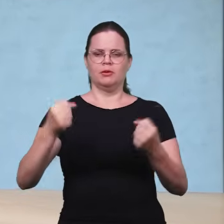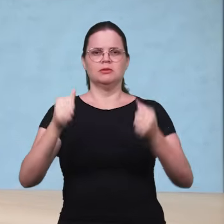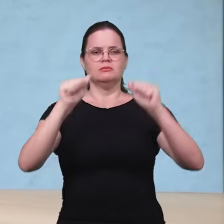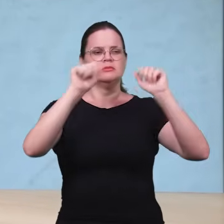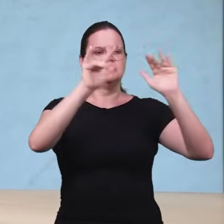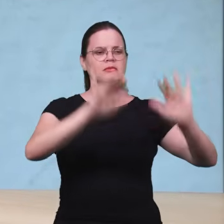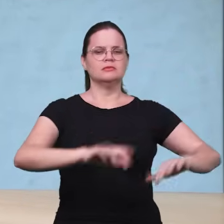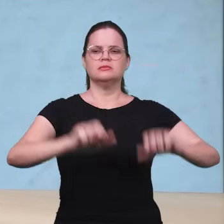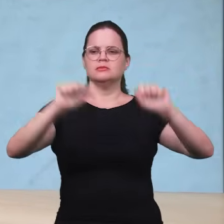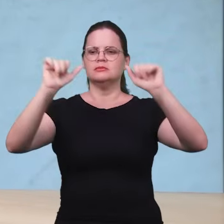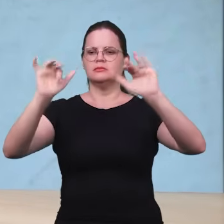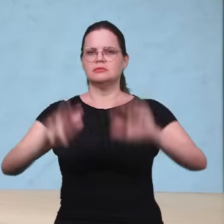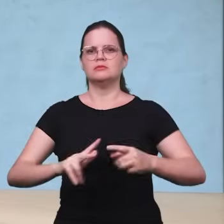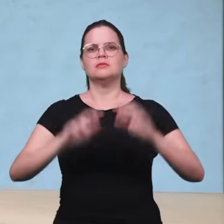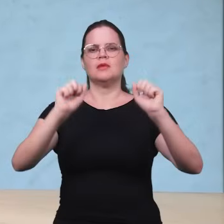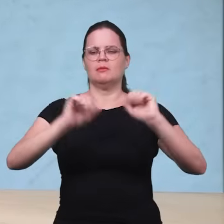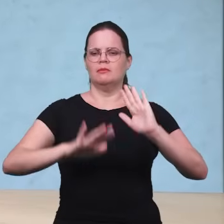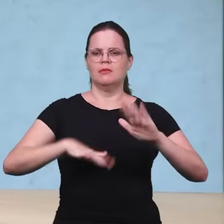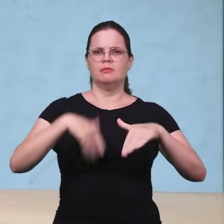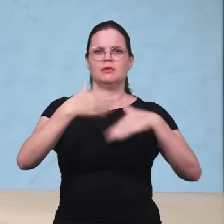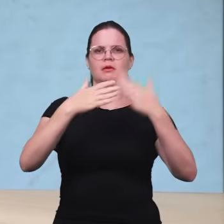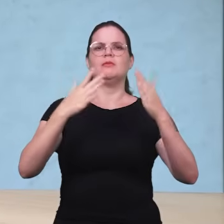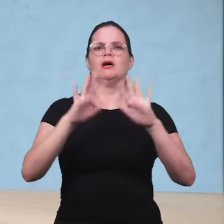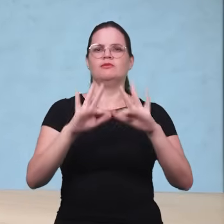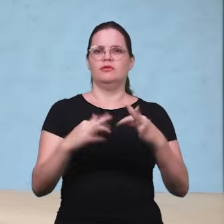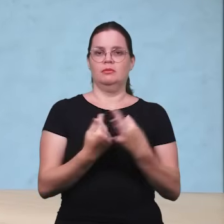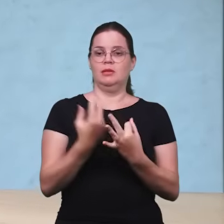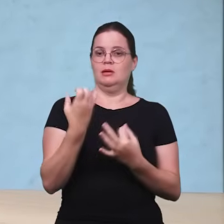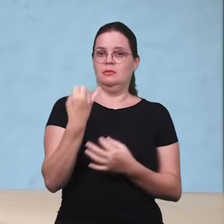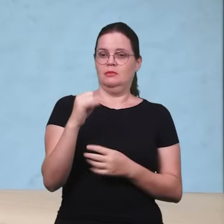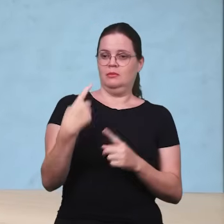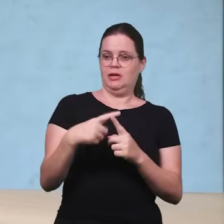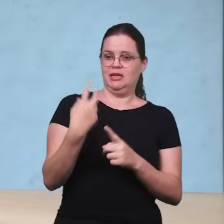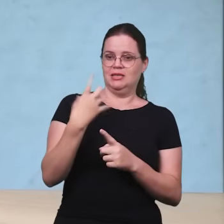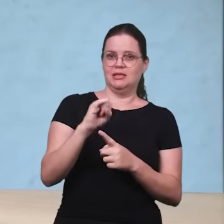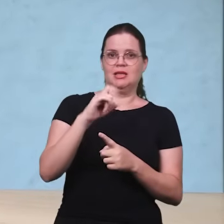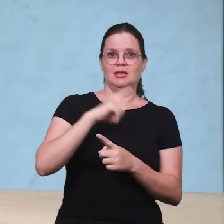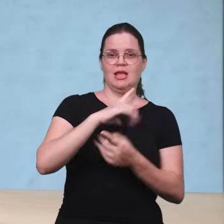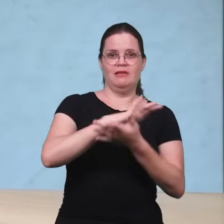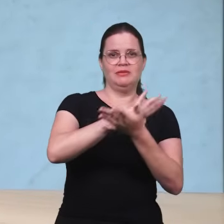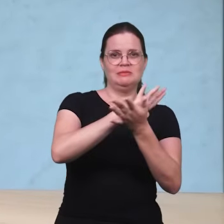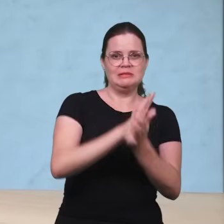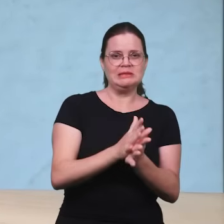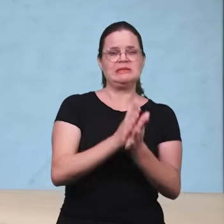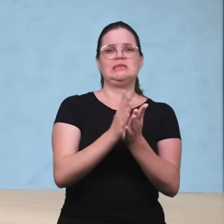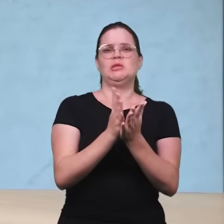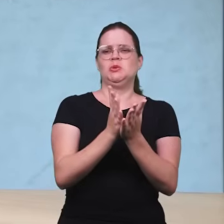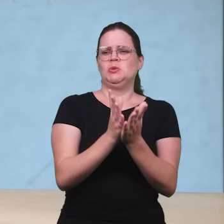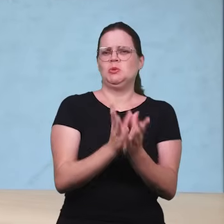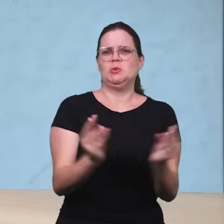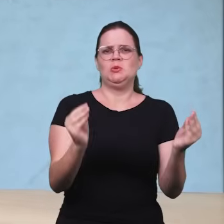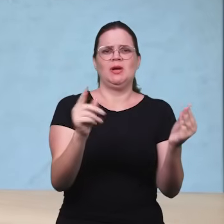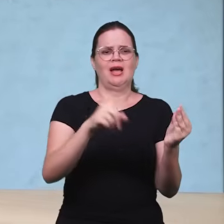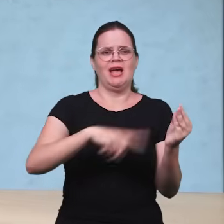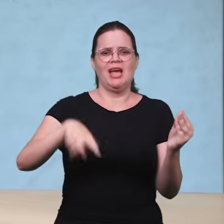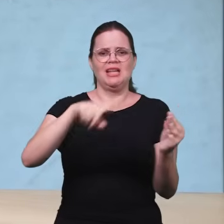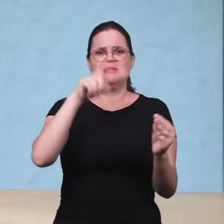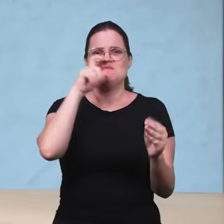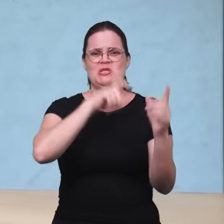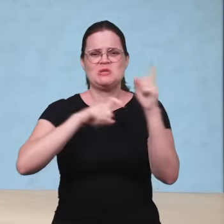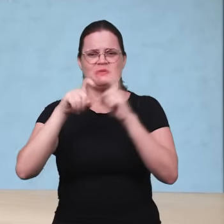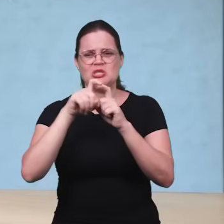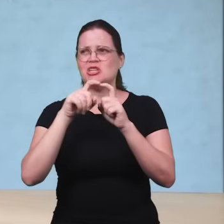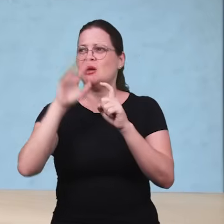para restaurar os lares. Se houve desgaste, Senhor, se faltou credibilidade, mas que o